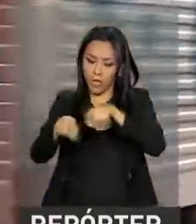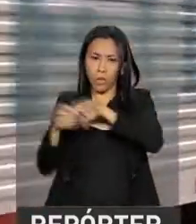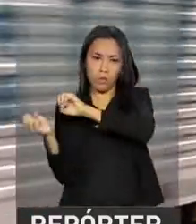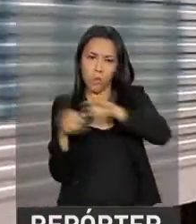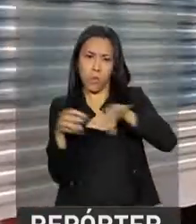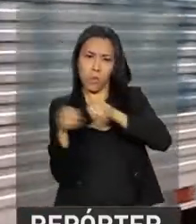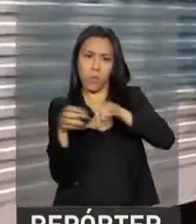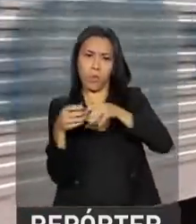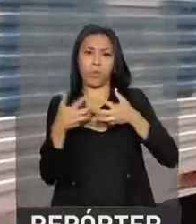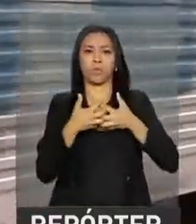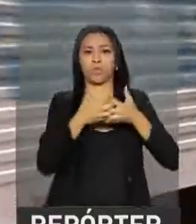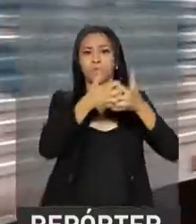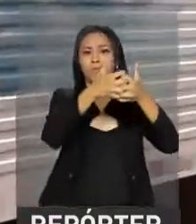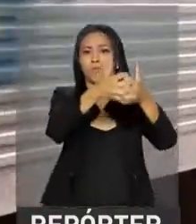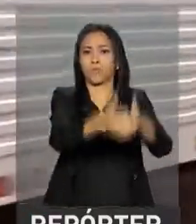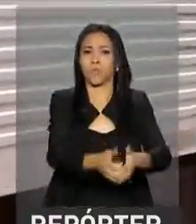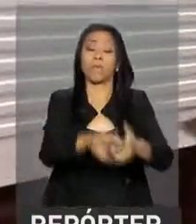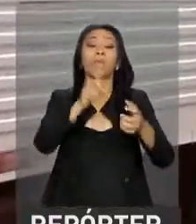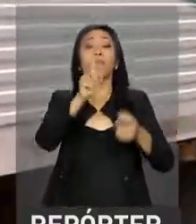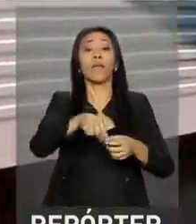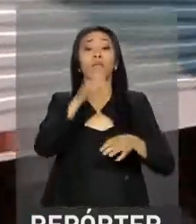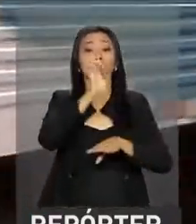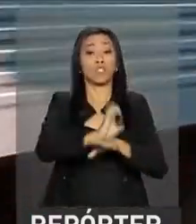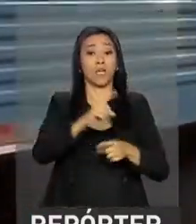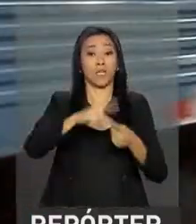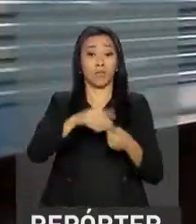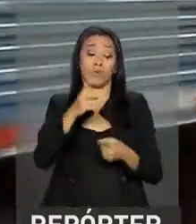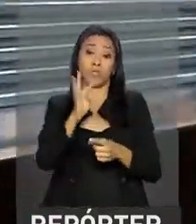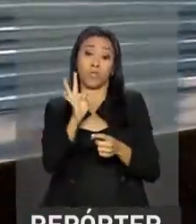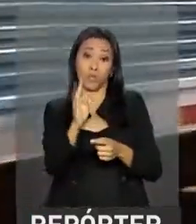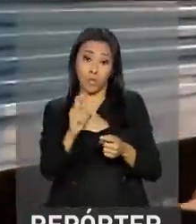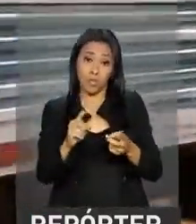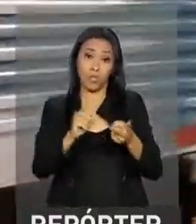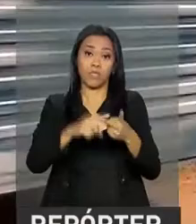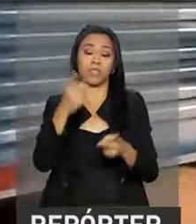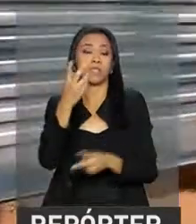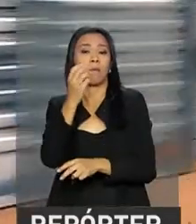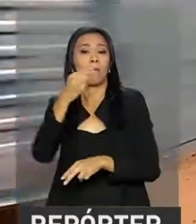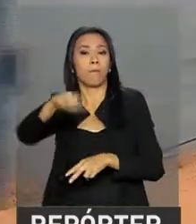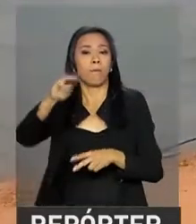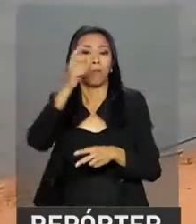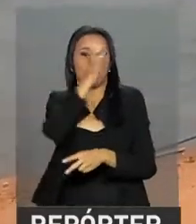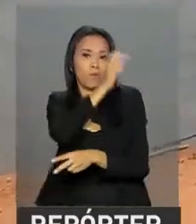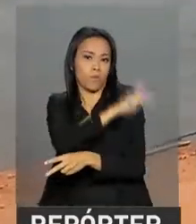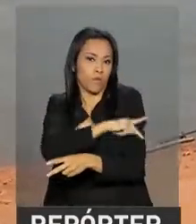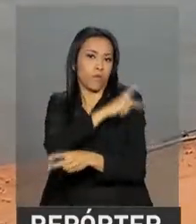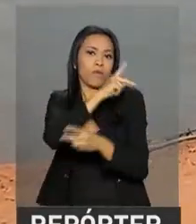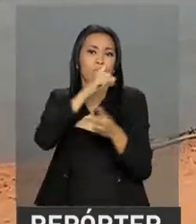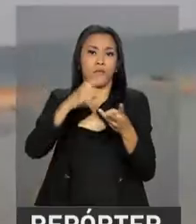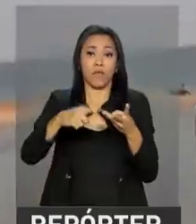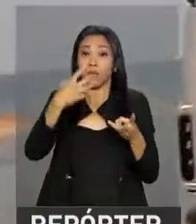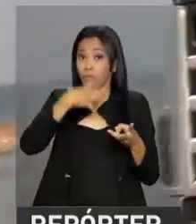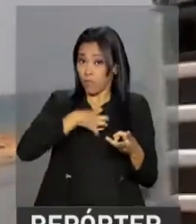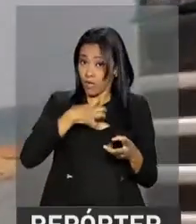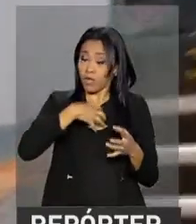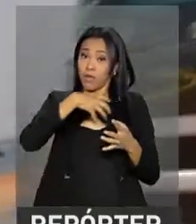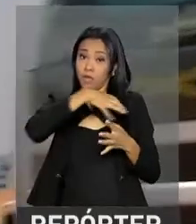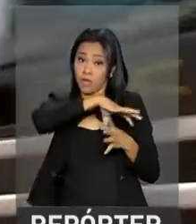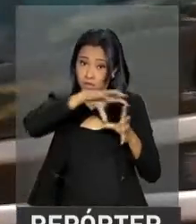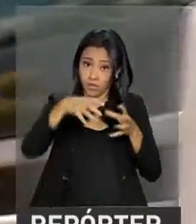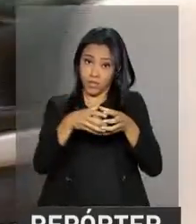região conhecida como matopiba que envolve o maranhão tocantins o piauí ea bahia essa região tem aumentado a produção